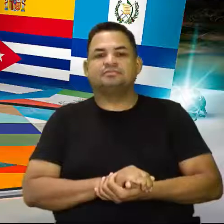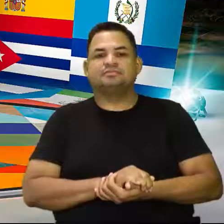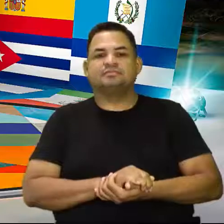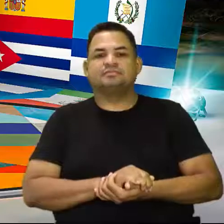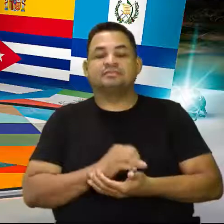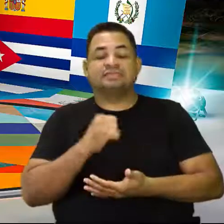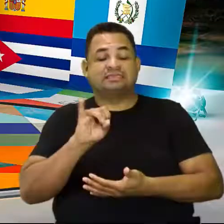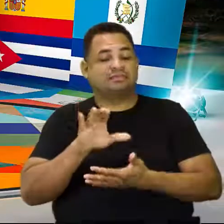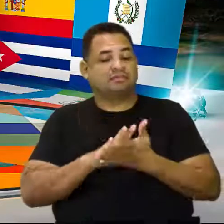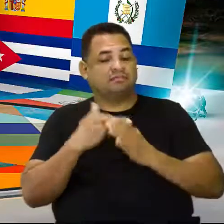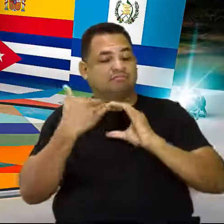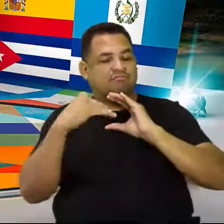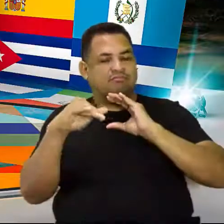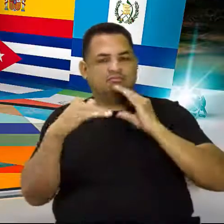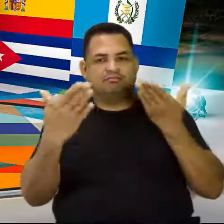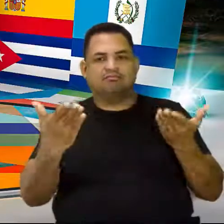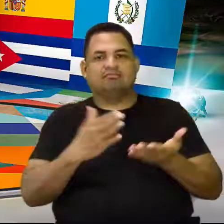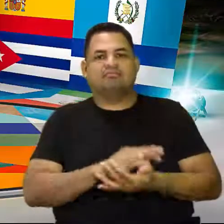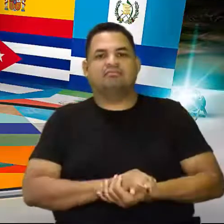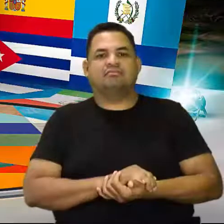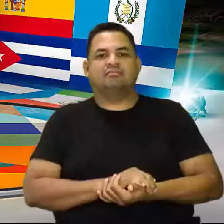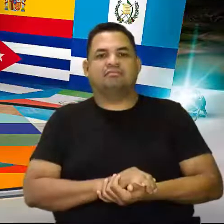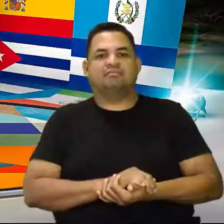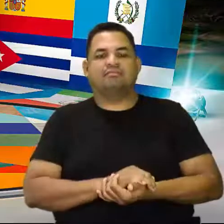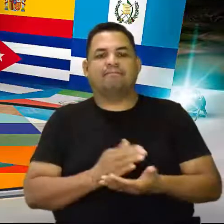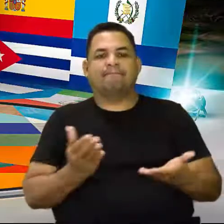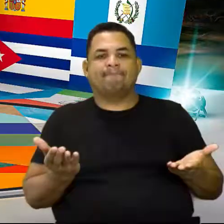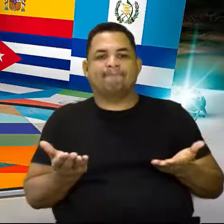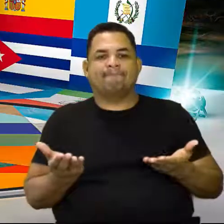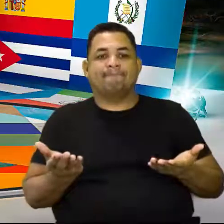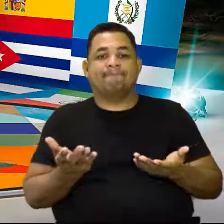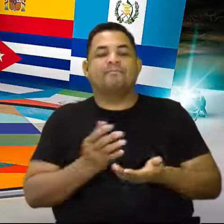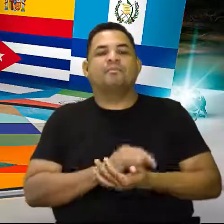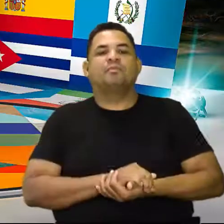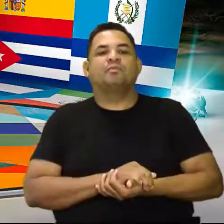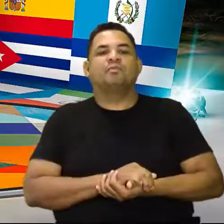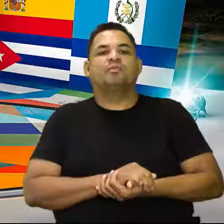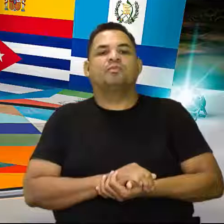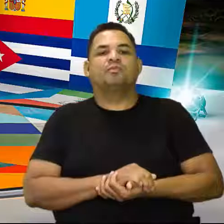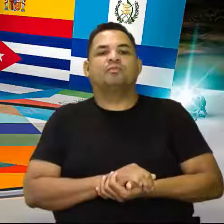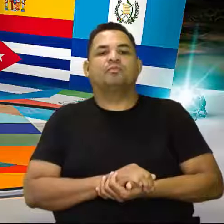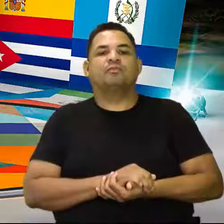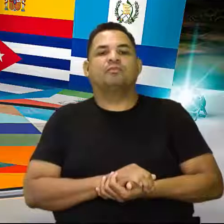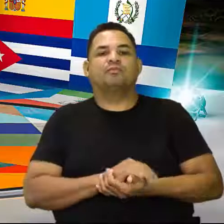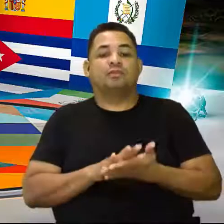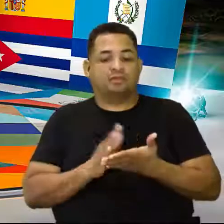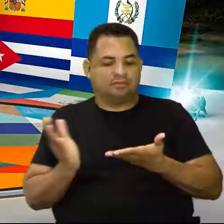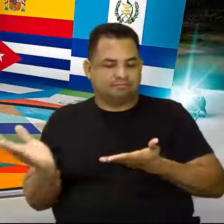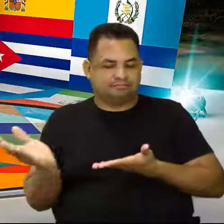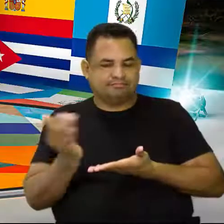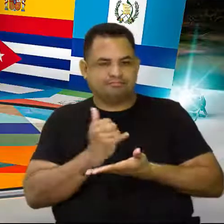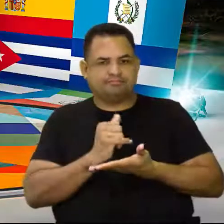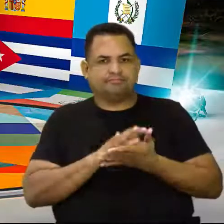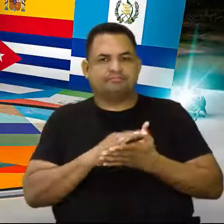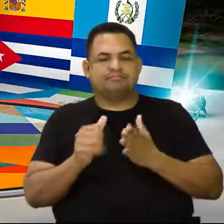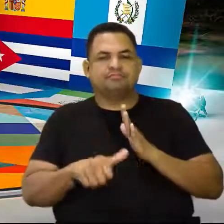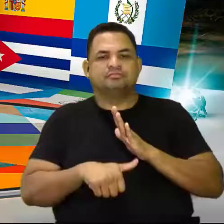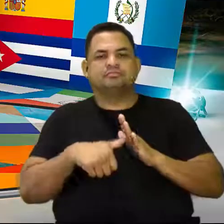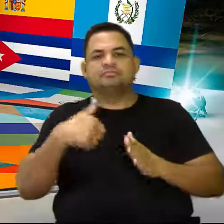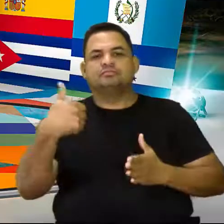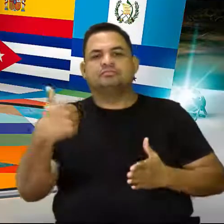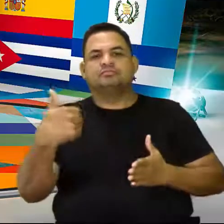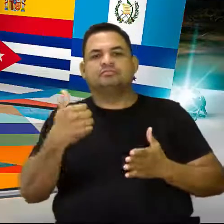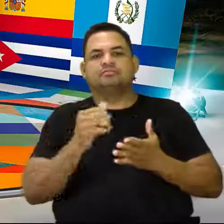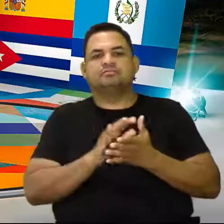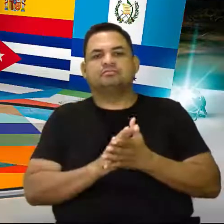Mas eles vão Estamos mandar, aguardando. eles vão mandar. Então, galerinha, vamos lá, né? Vamos ver primeiro